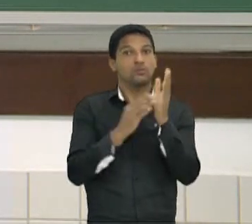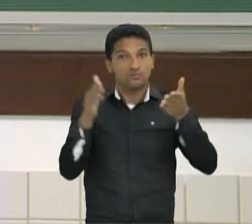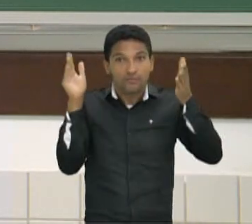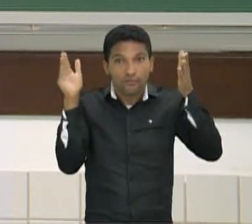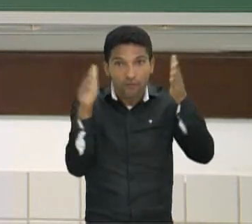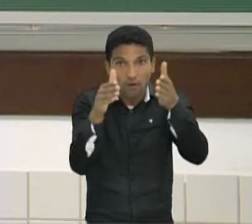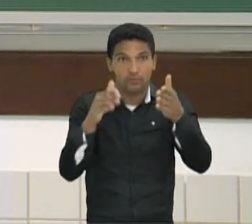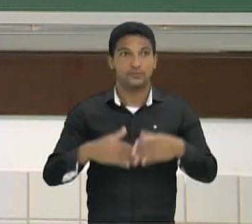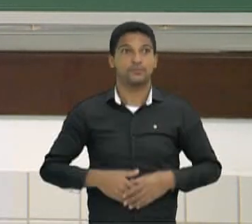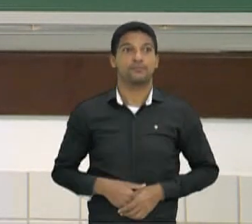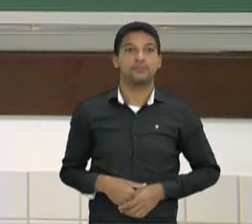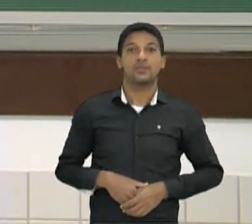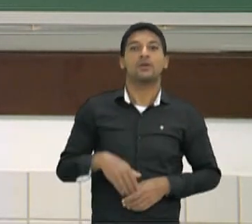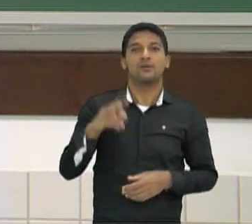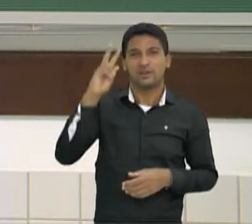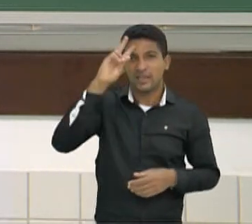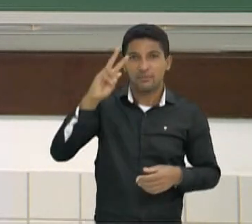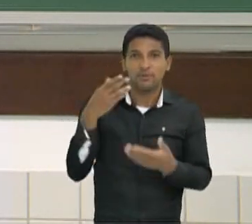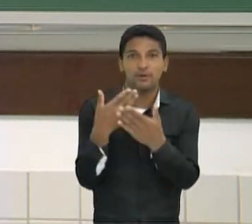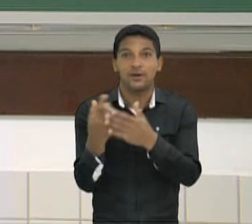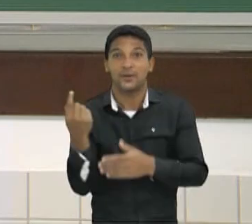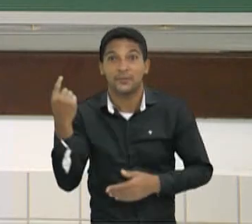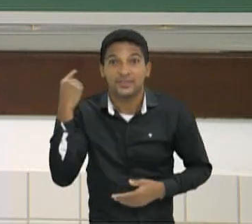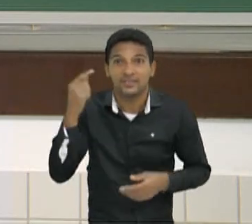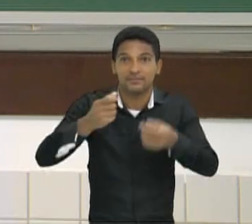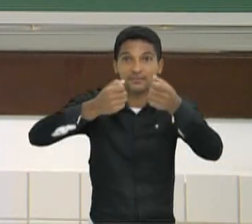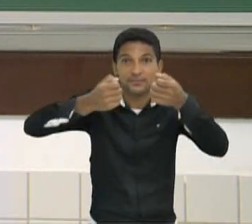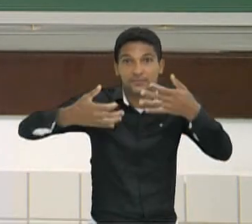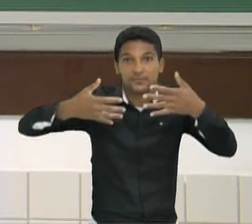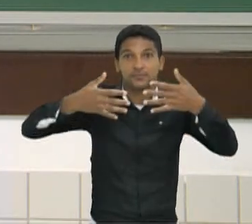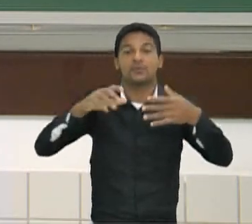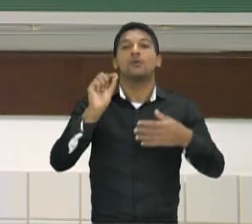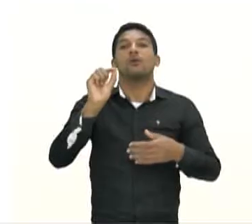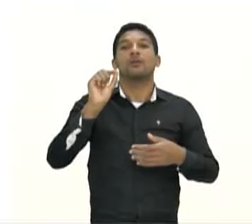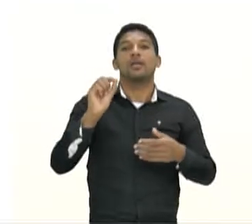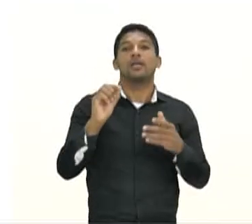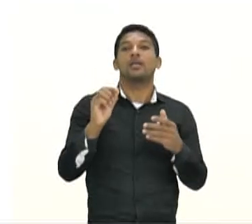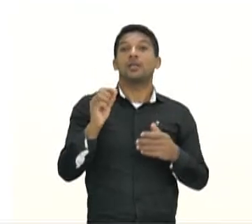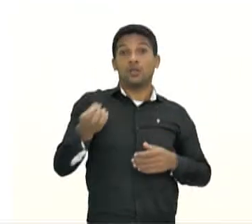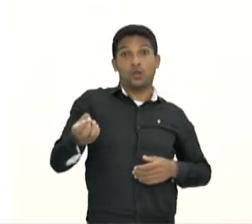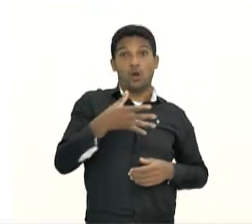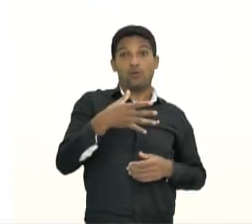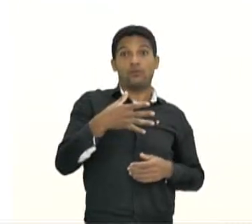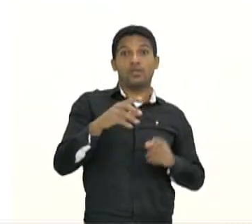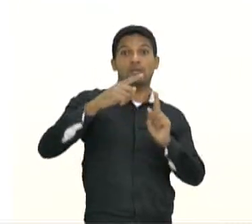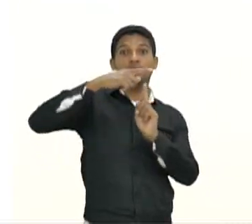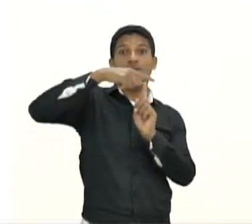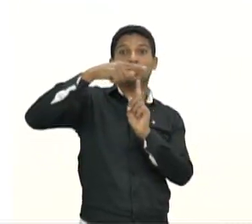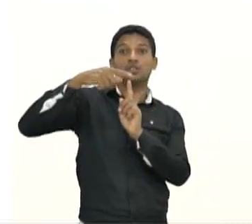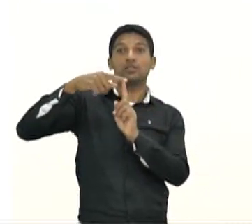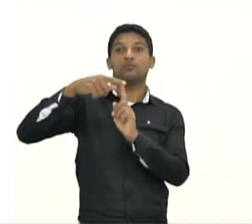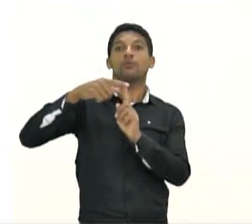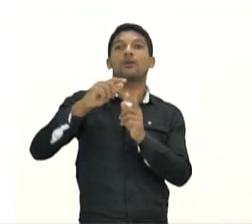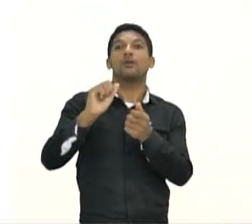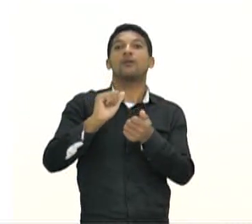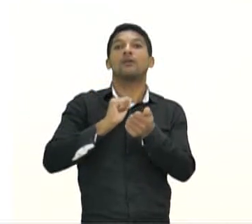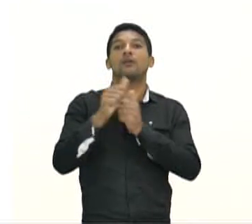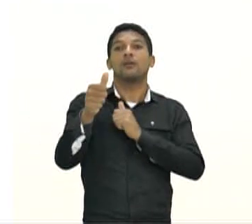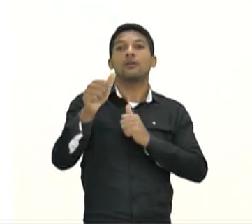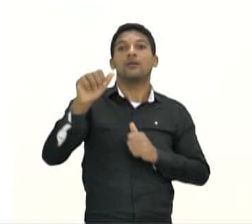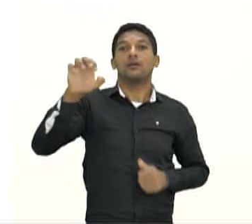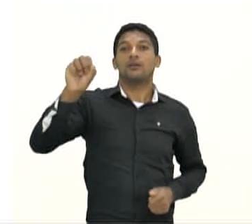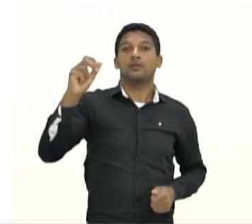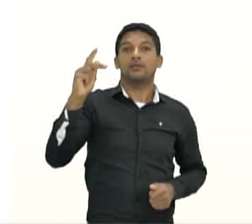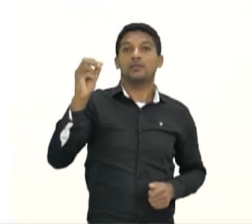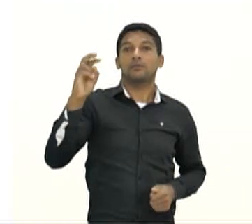como nós falamos, né, então nós começamos as novas modalidades. Estamos trabalhando os esportes de taco e